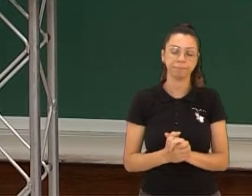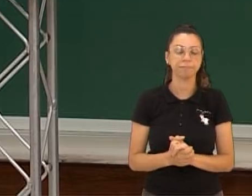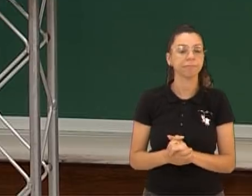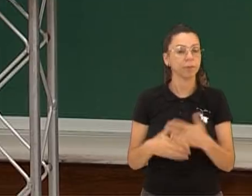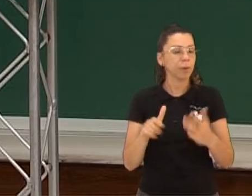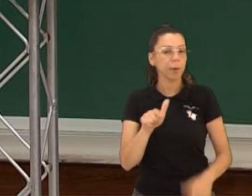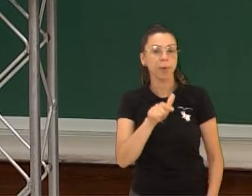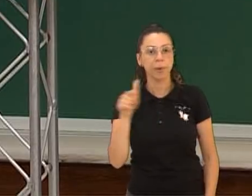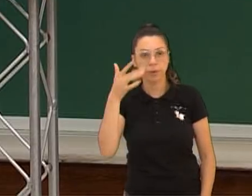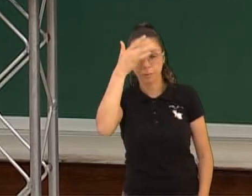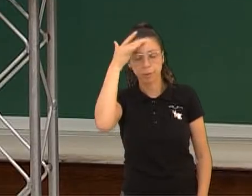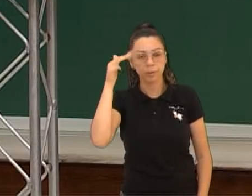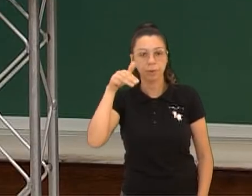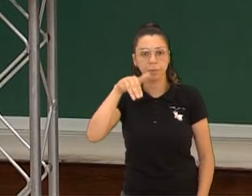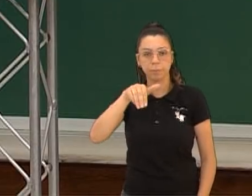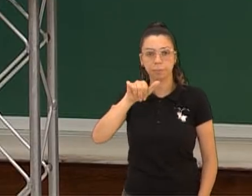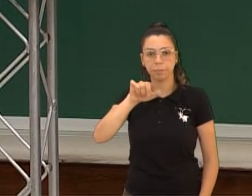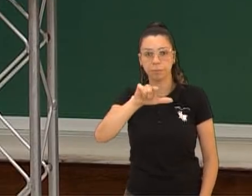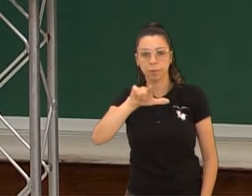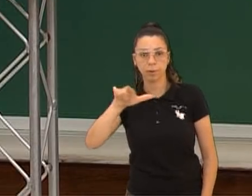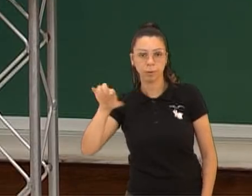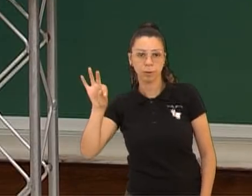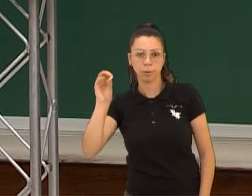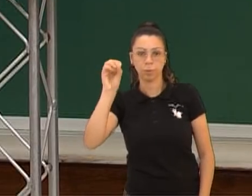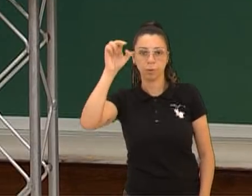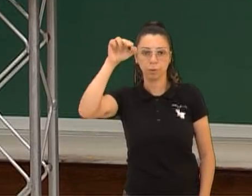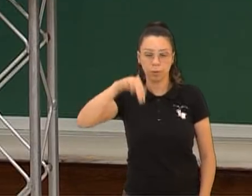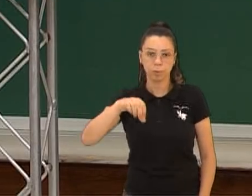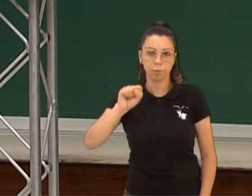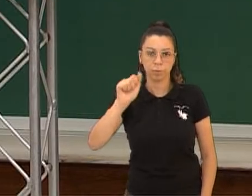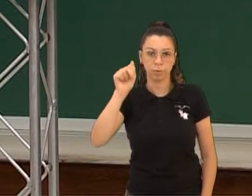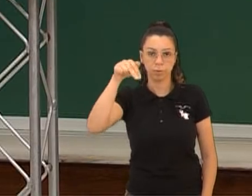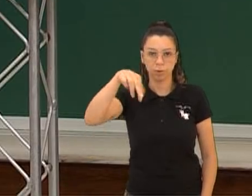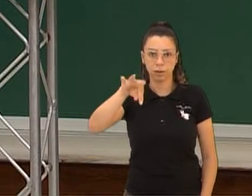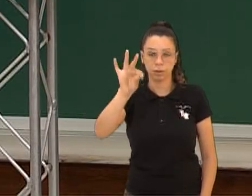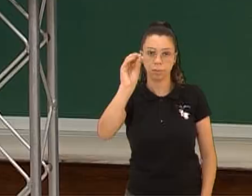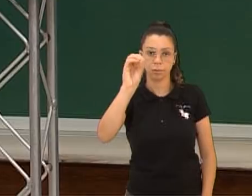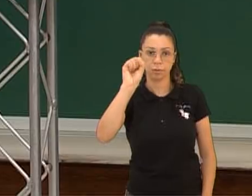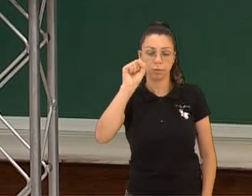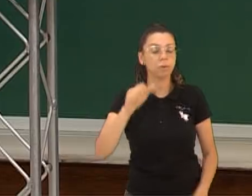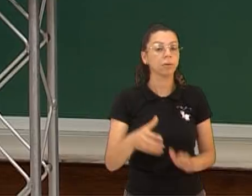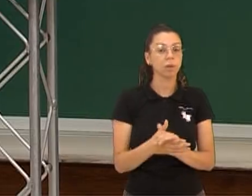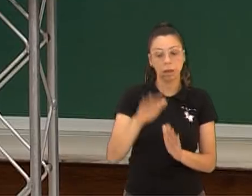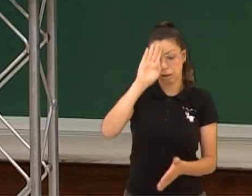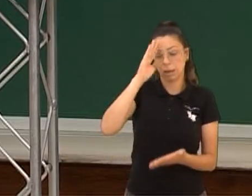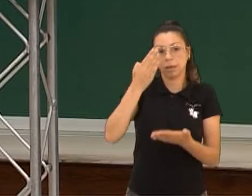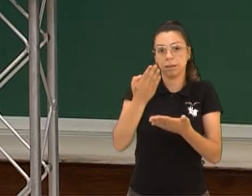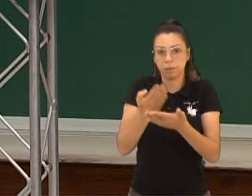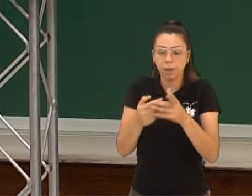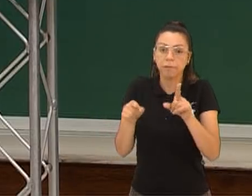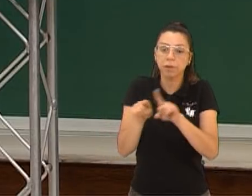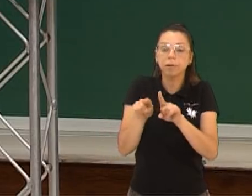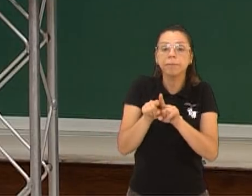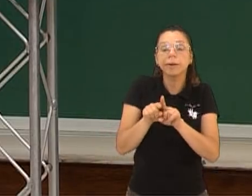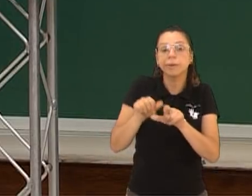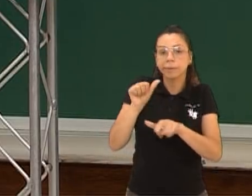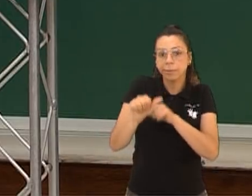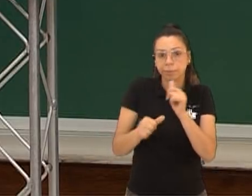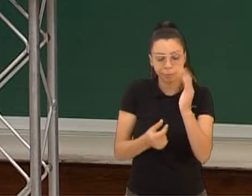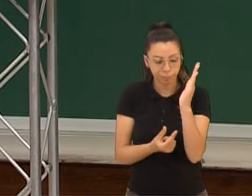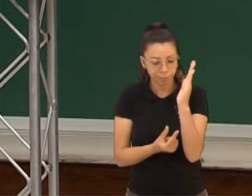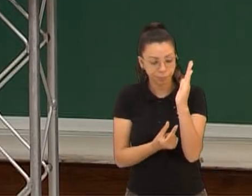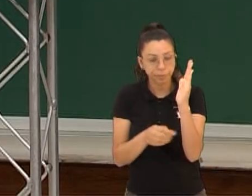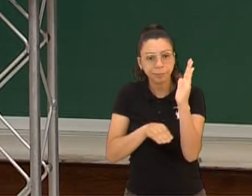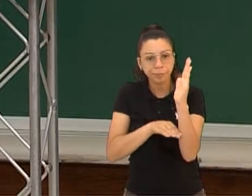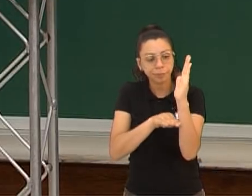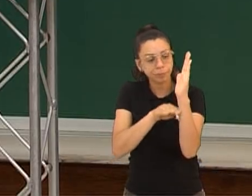muito importante chamado Milton Santos, um geógrafo brasileiro que dizia isso, que ele acreditava nessa mudança de baixo para cima, né? Que a mudança